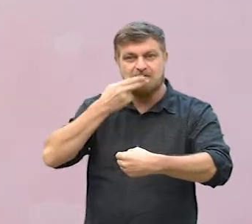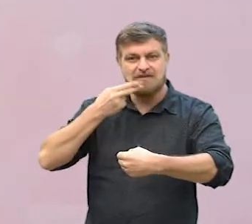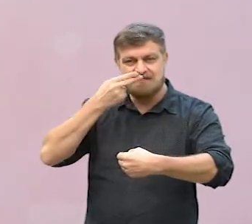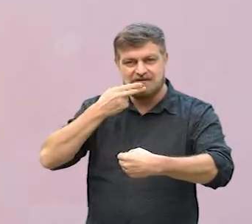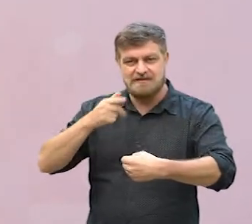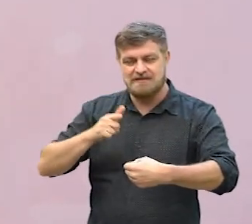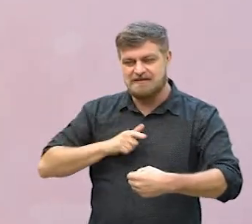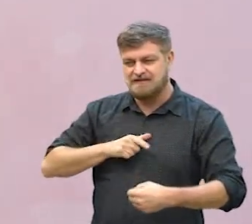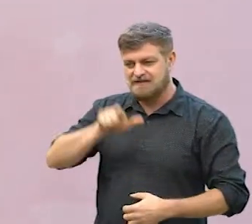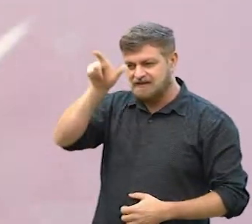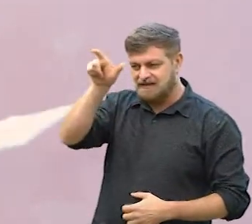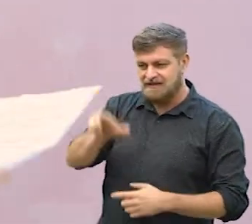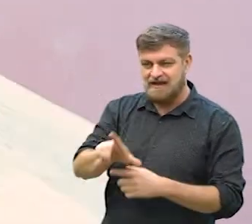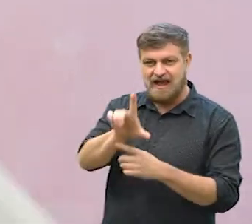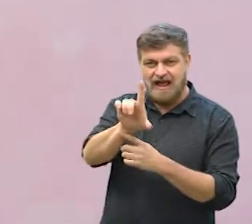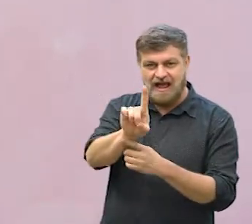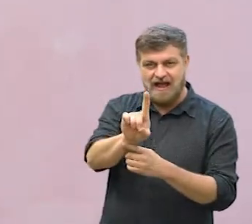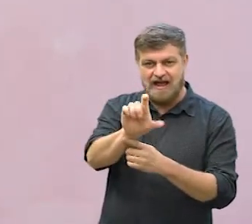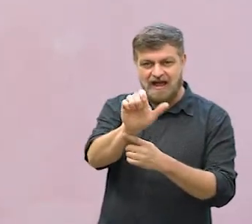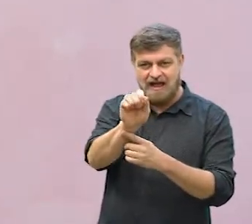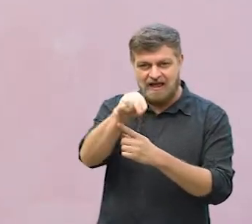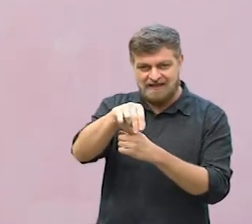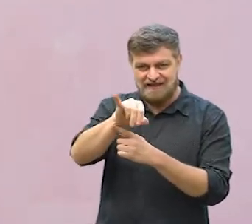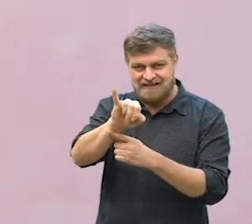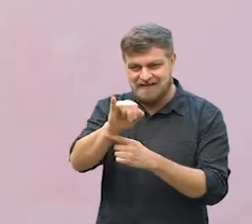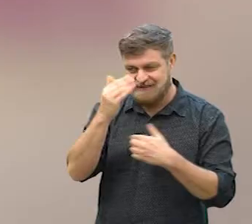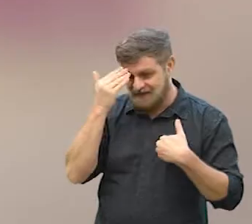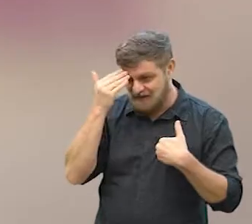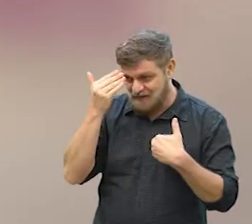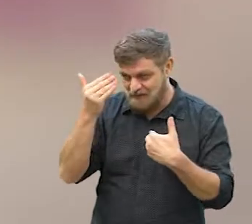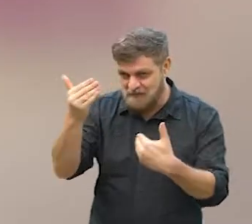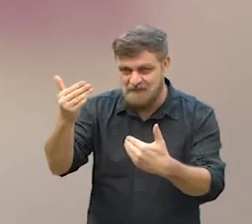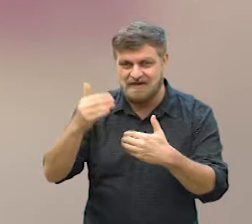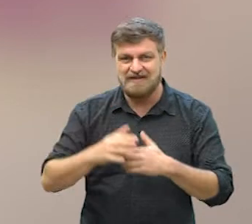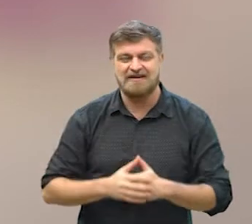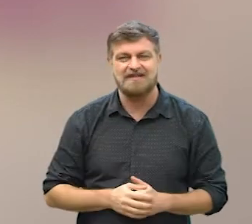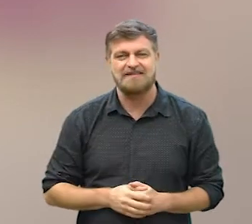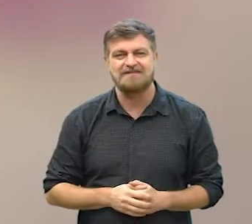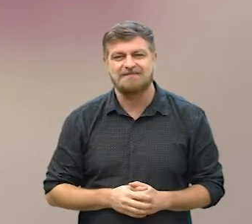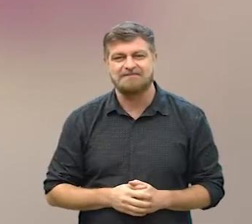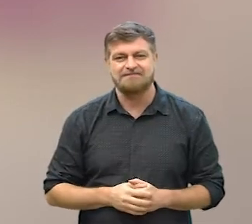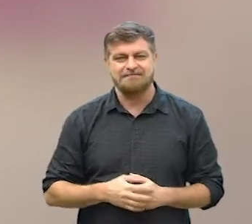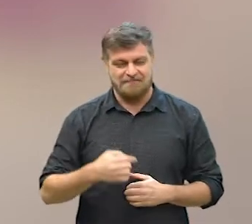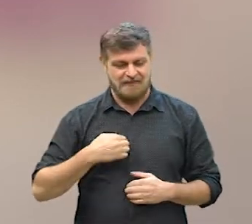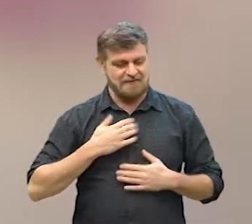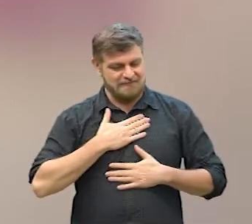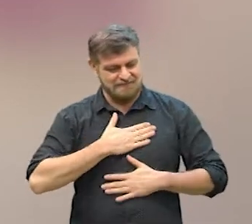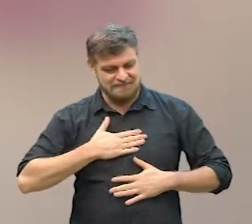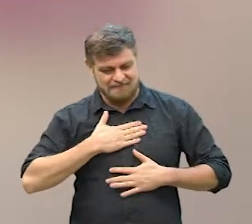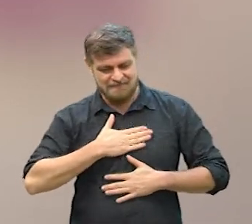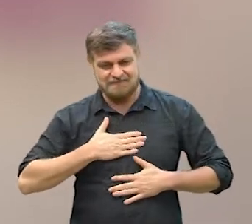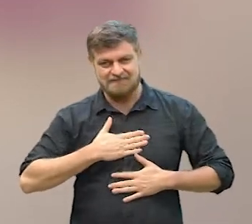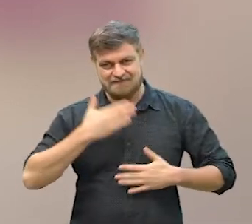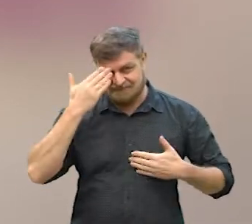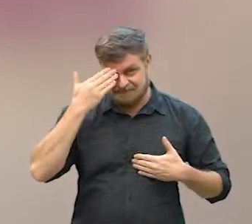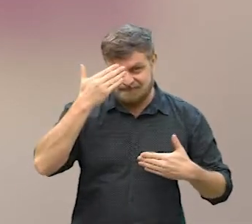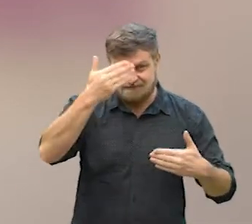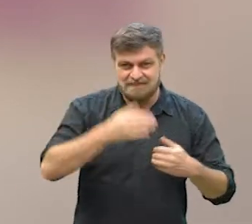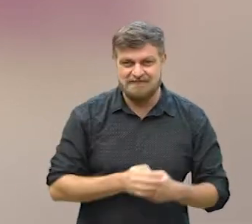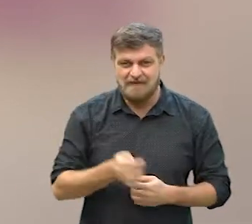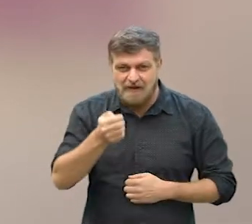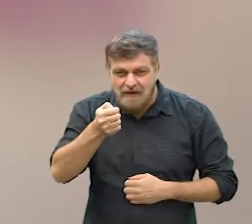importância. Dani, obrigada por aceitar aqui o nosso convite. Eu que agradeço o convite para falar um